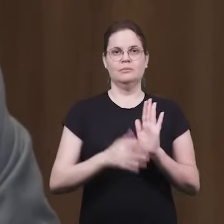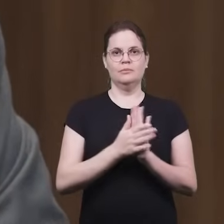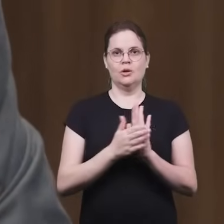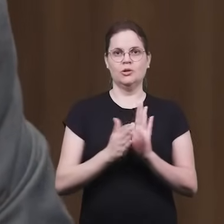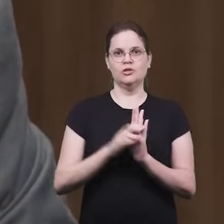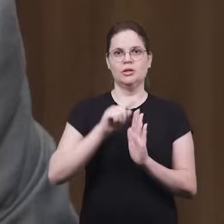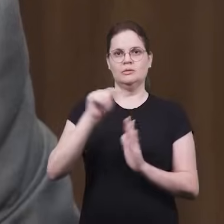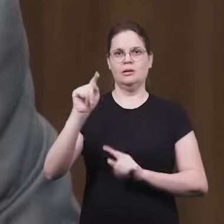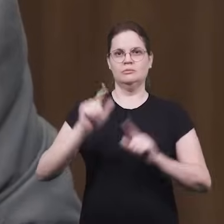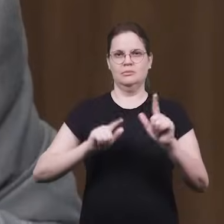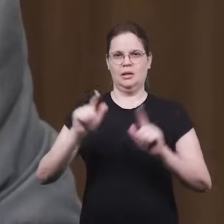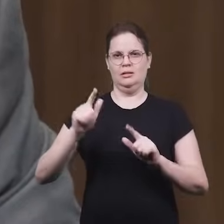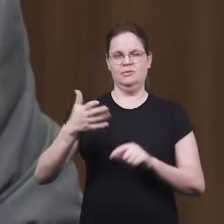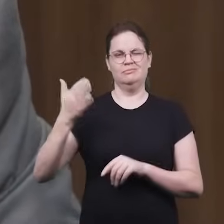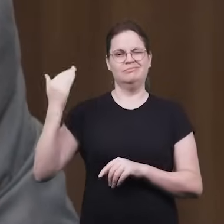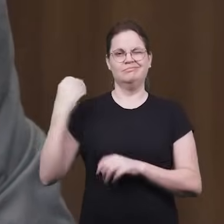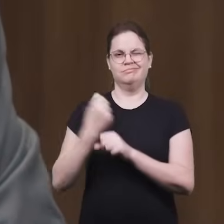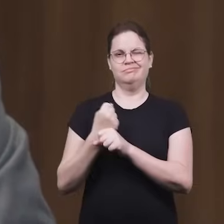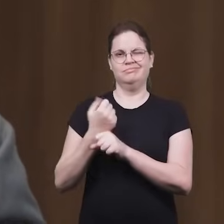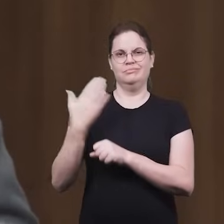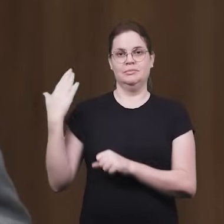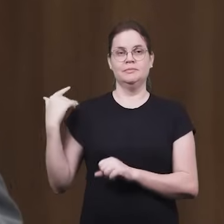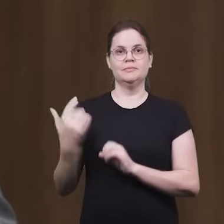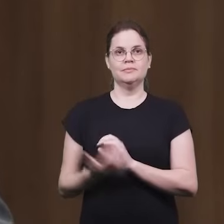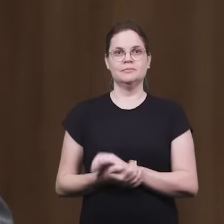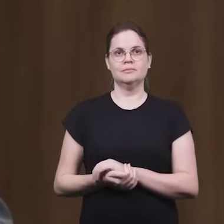numa emissora de televisão, há muitos anos, quando eu comecei,